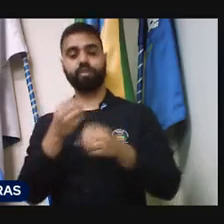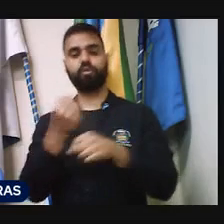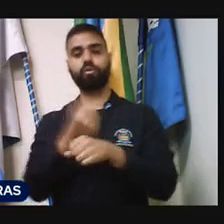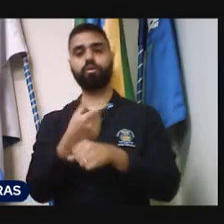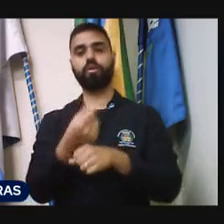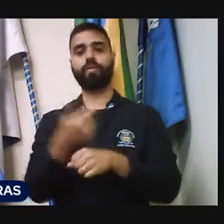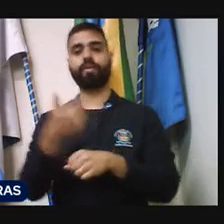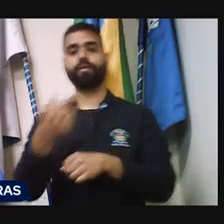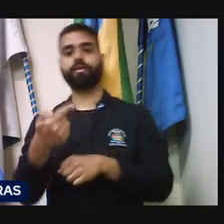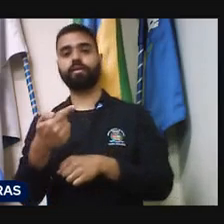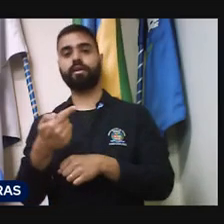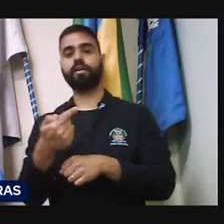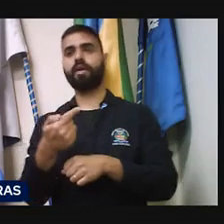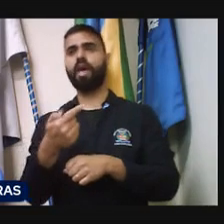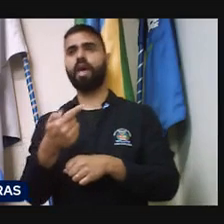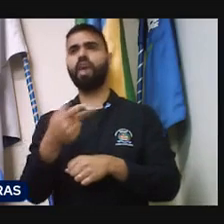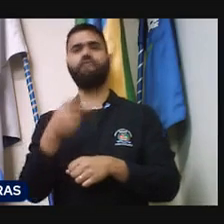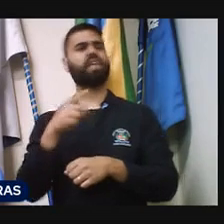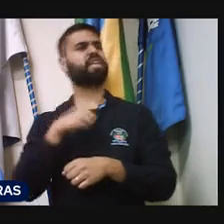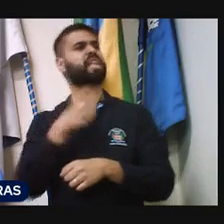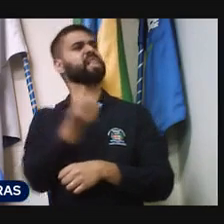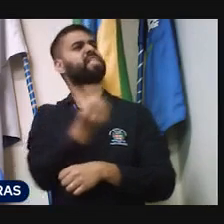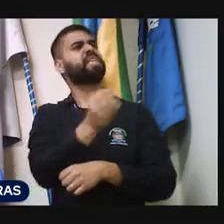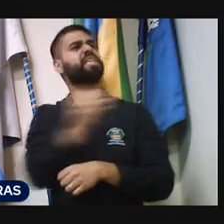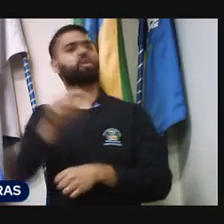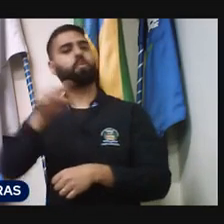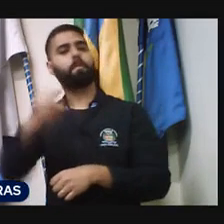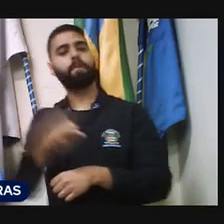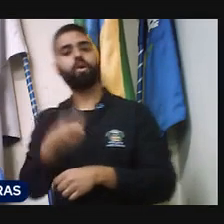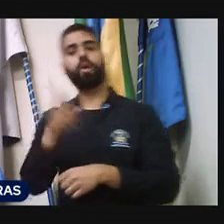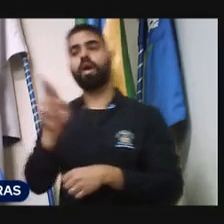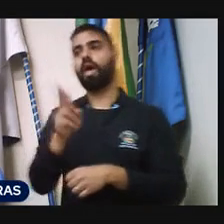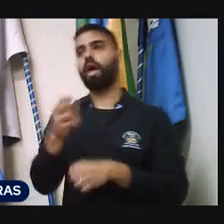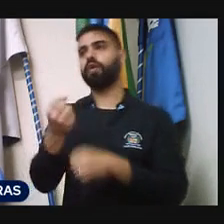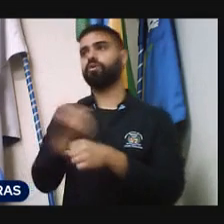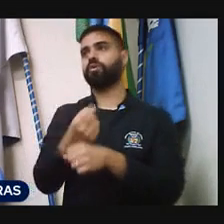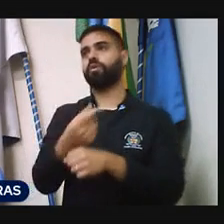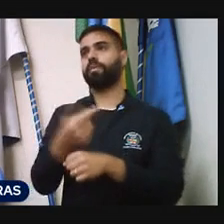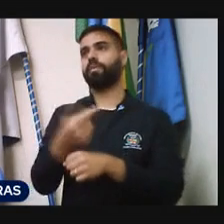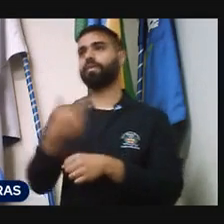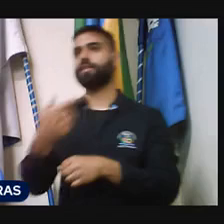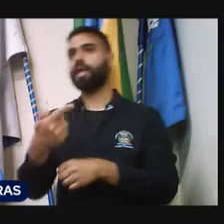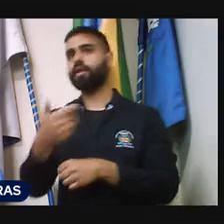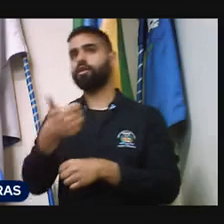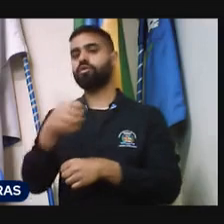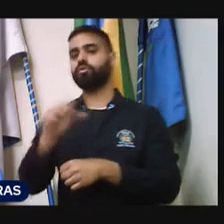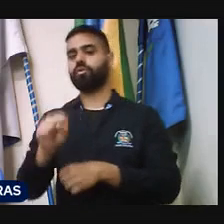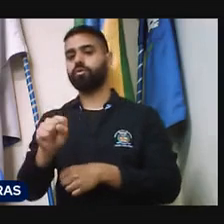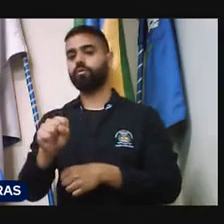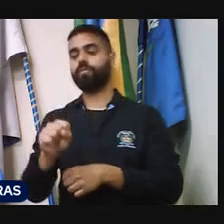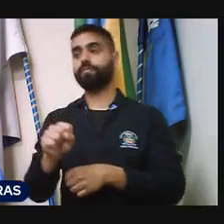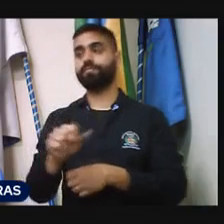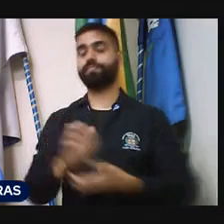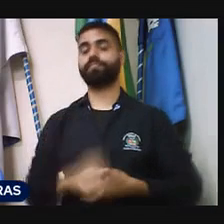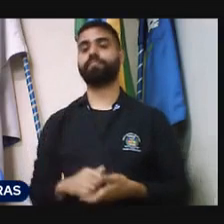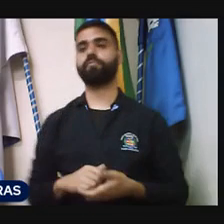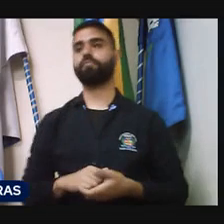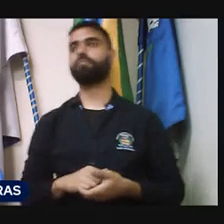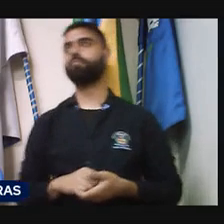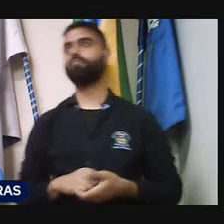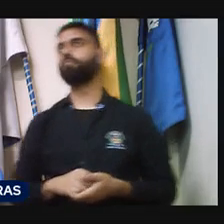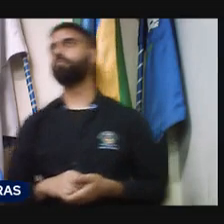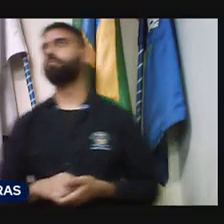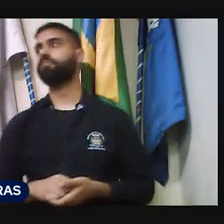quanto a gente ouviu falar em 600 mil reais de repasse no ano 2017/2018 cada qual